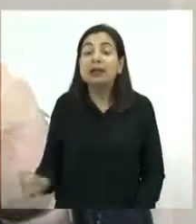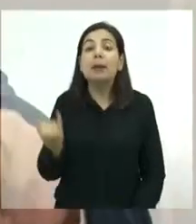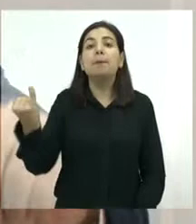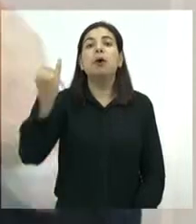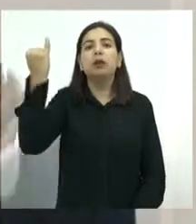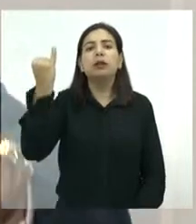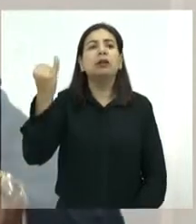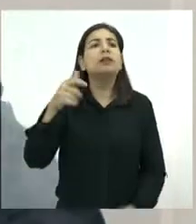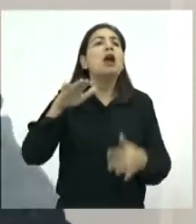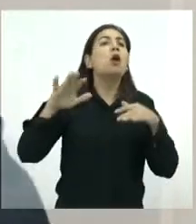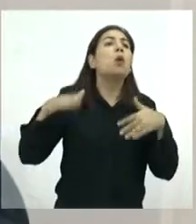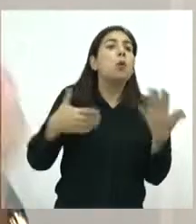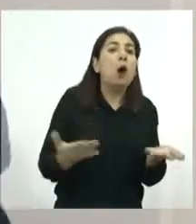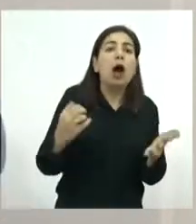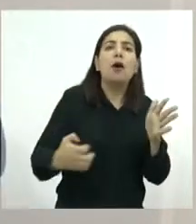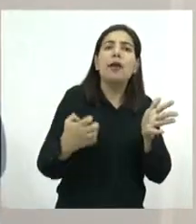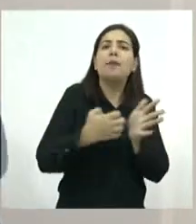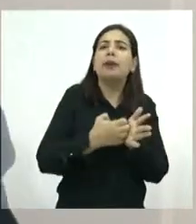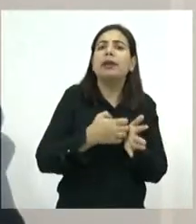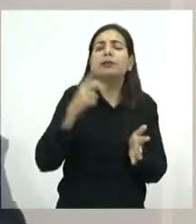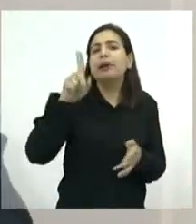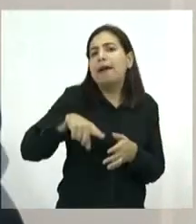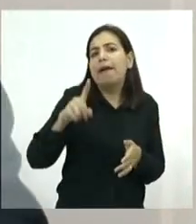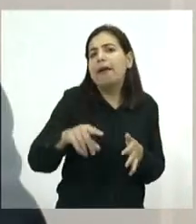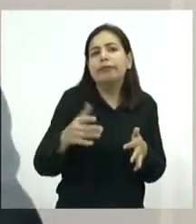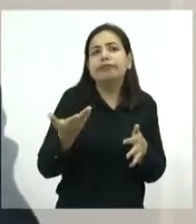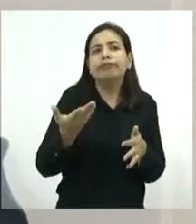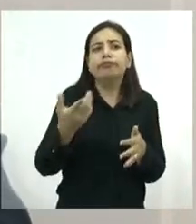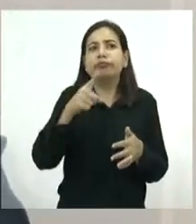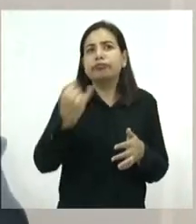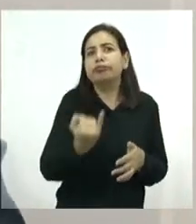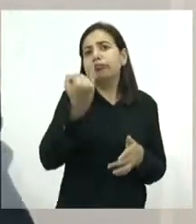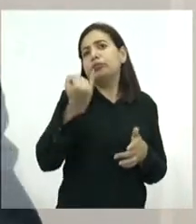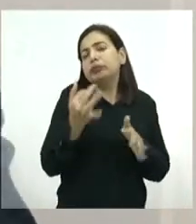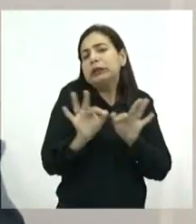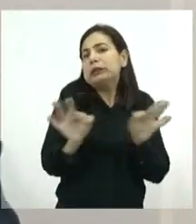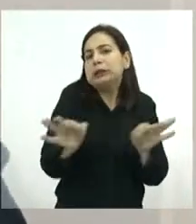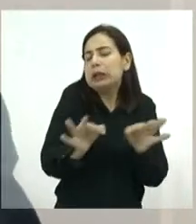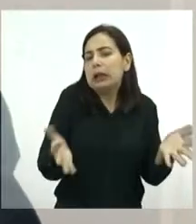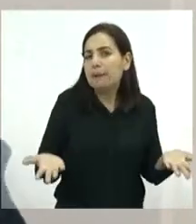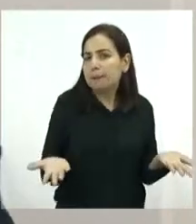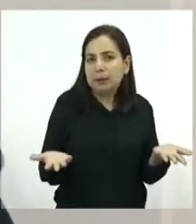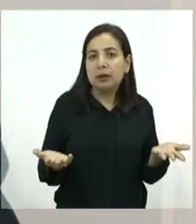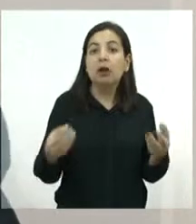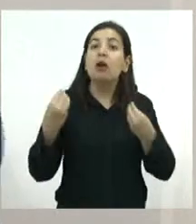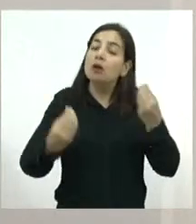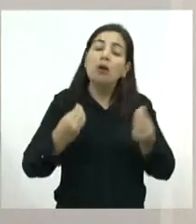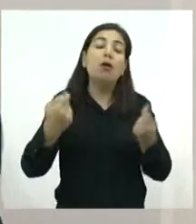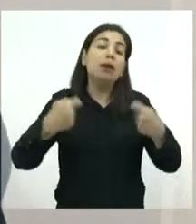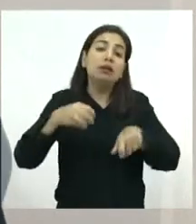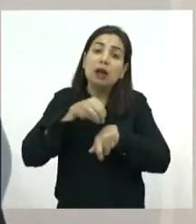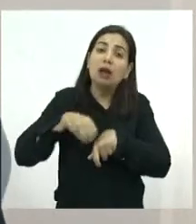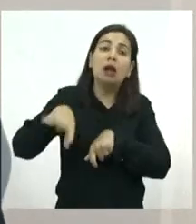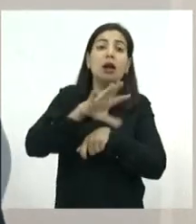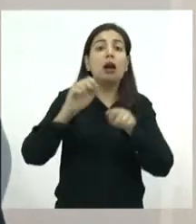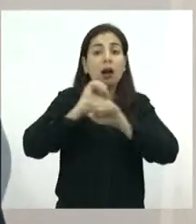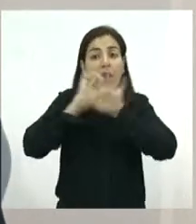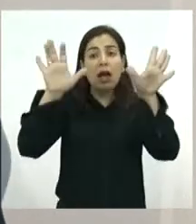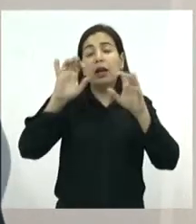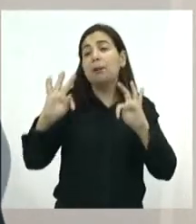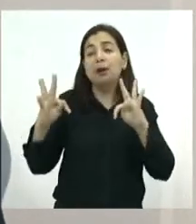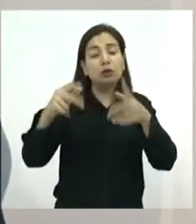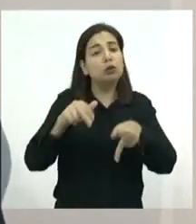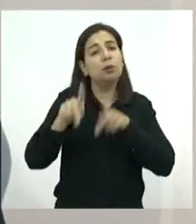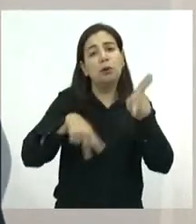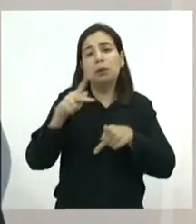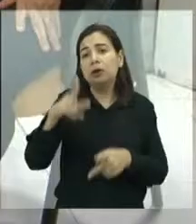que não têm. Ou seja, tratar do tema franco, né, de forma franca, aberta e transparente com o Brasil.